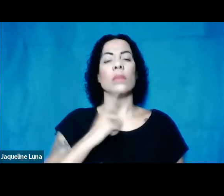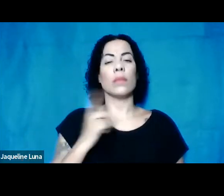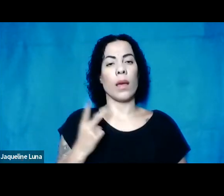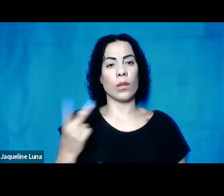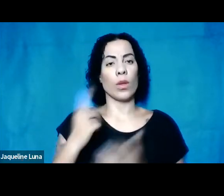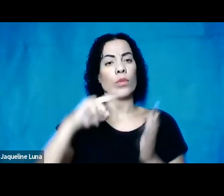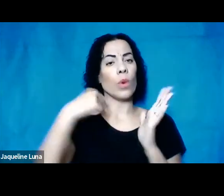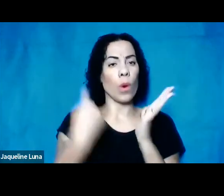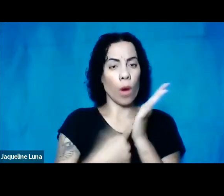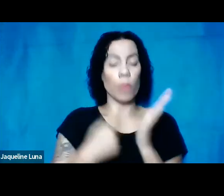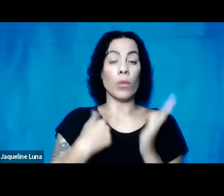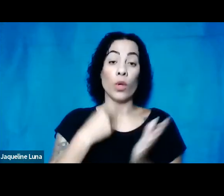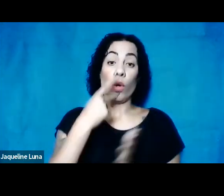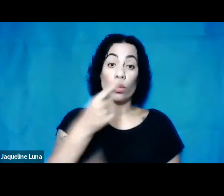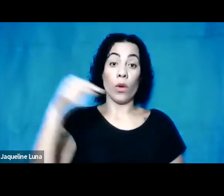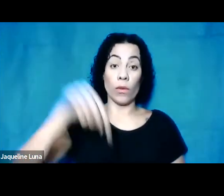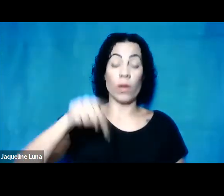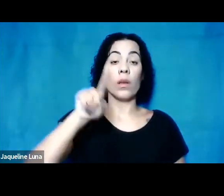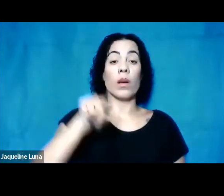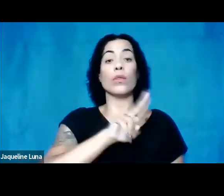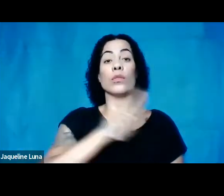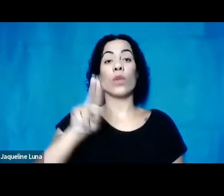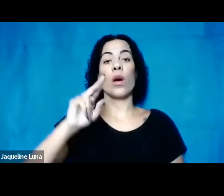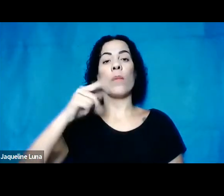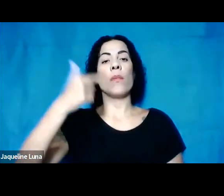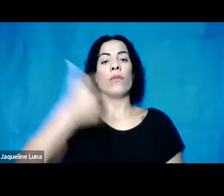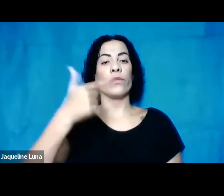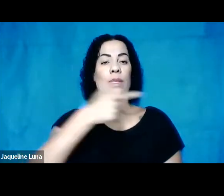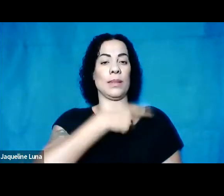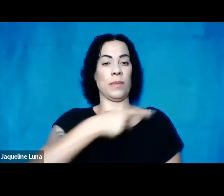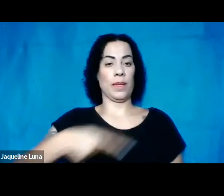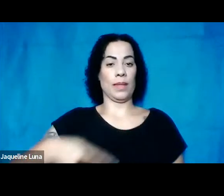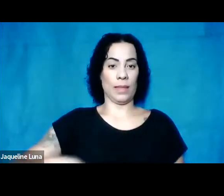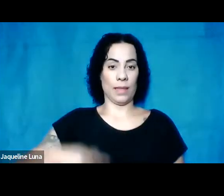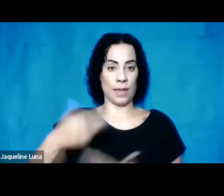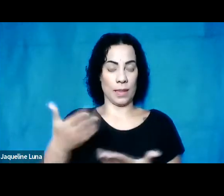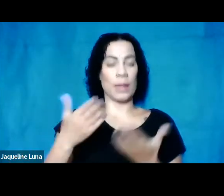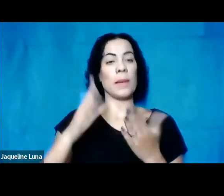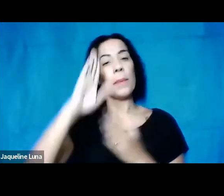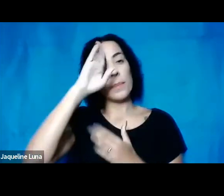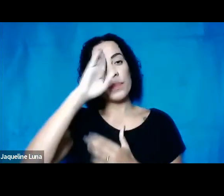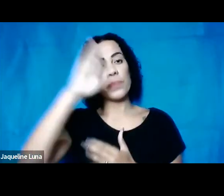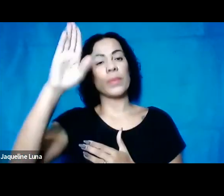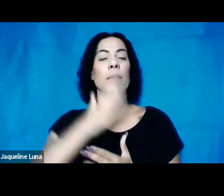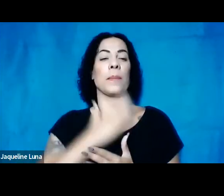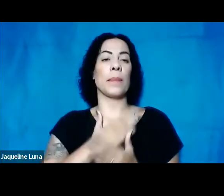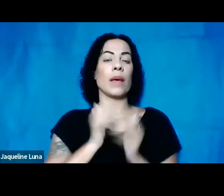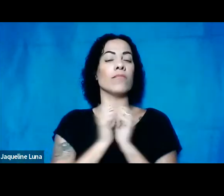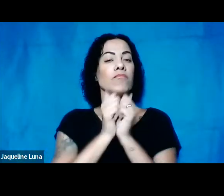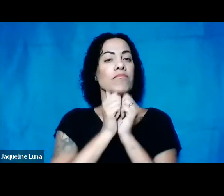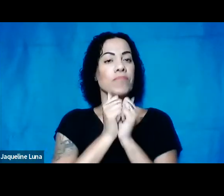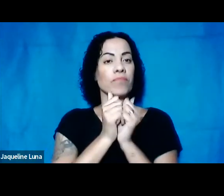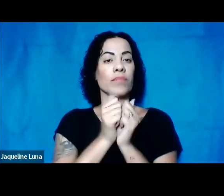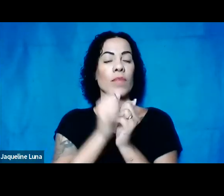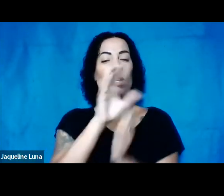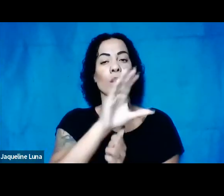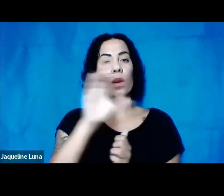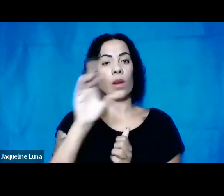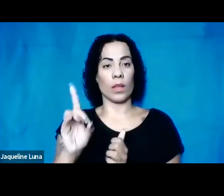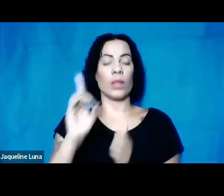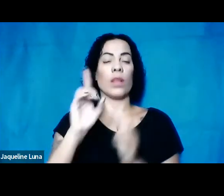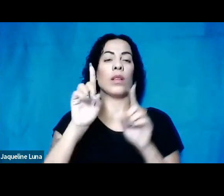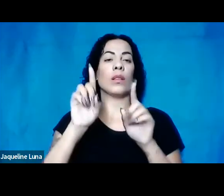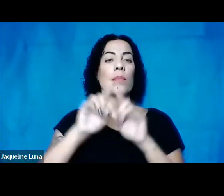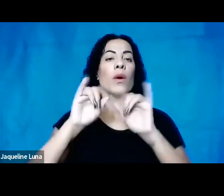um pouco da nossa vice-presidência, e especialmente minha companheira aí da Coordenação de Informação